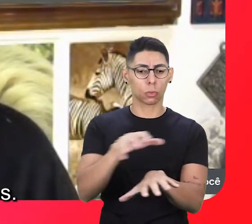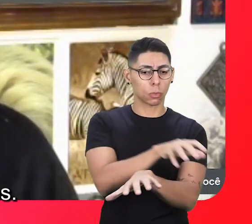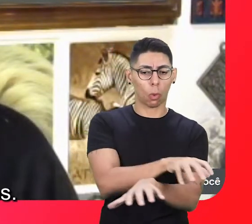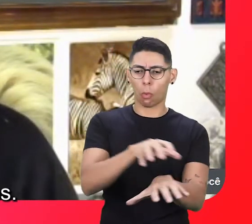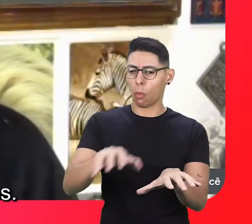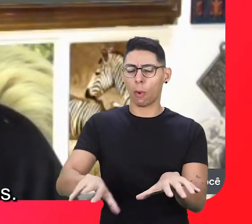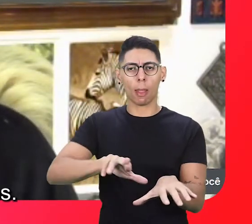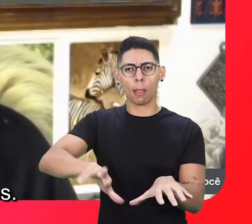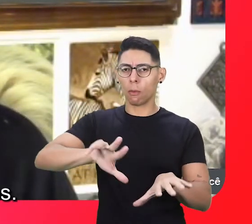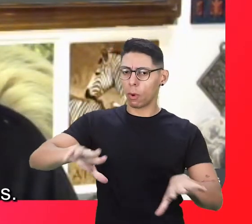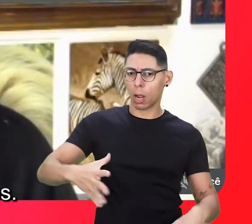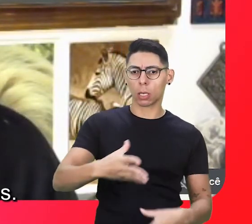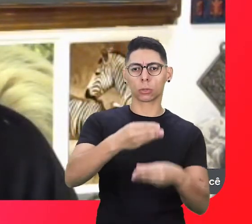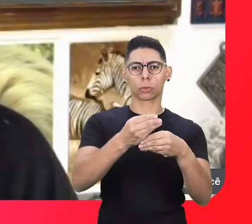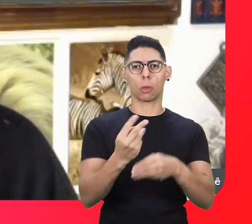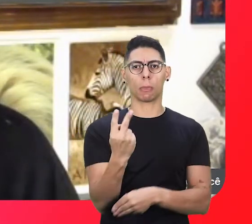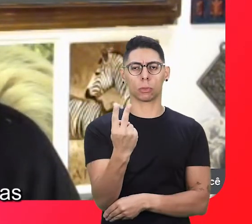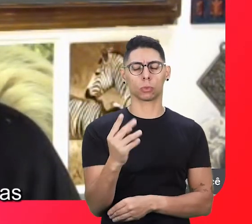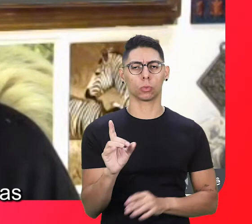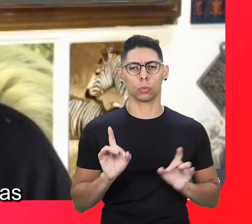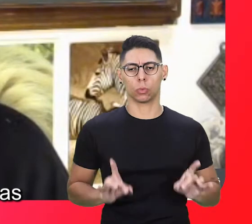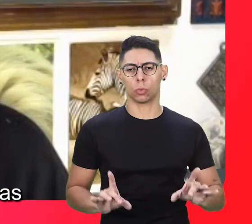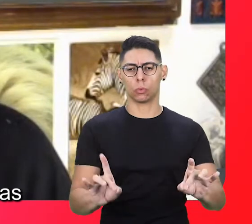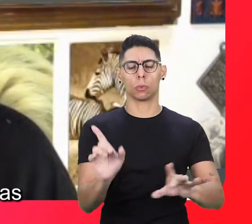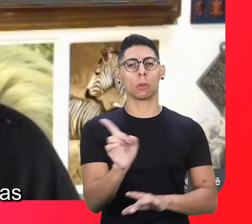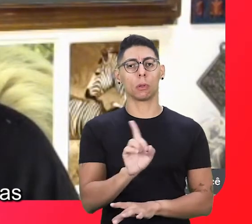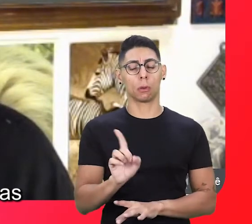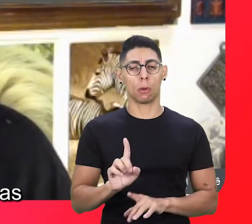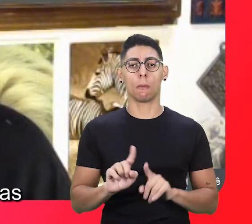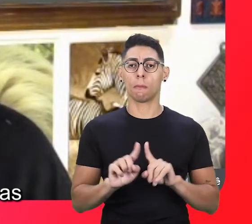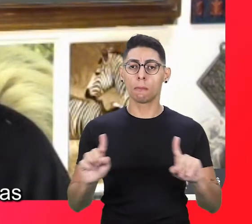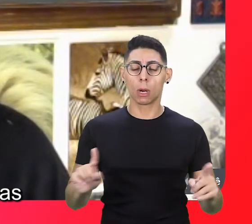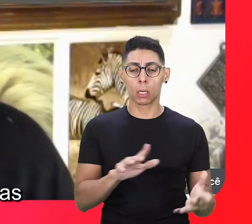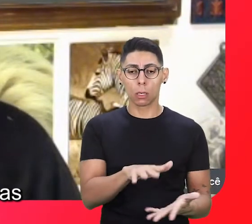das duas especializações. O mundo híbrido vai